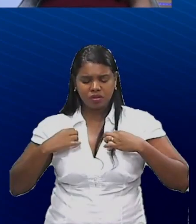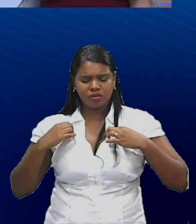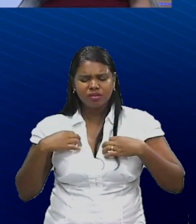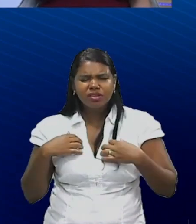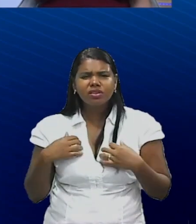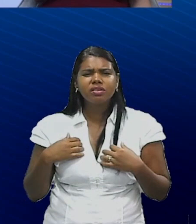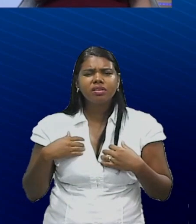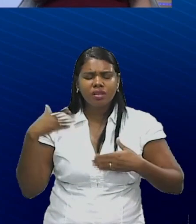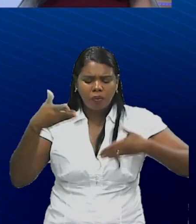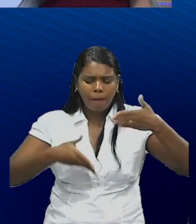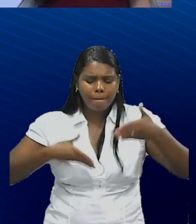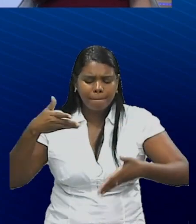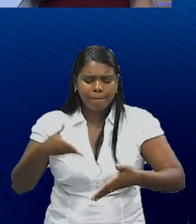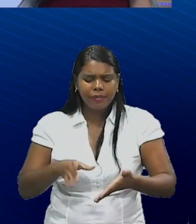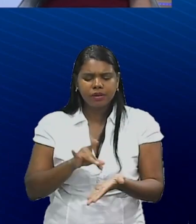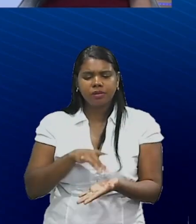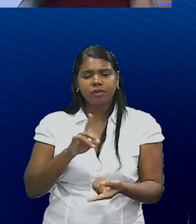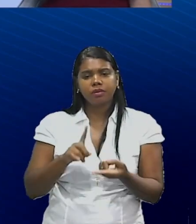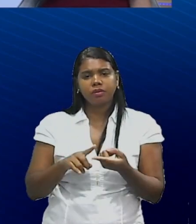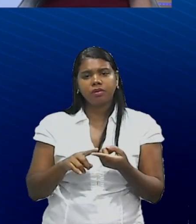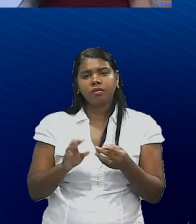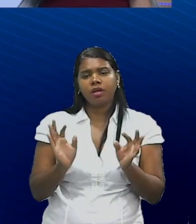empresa, naturalmente ele vai